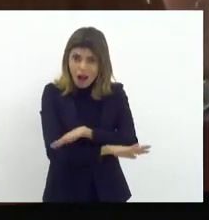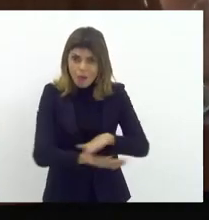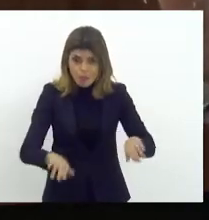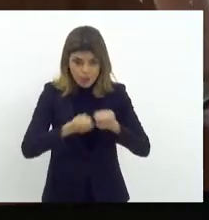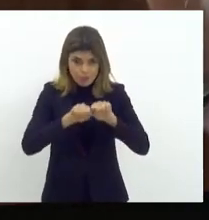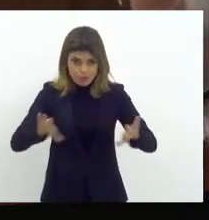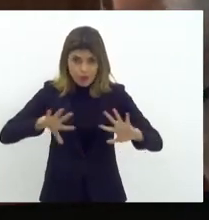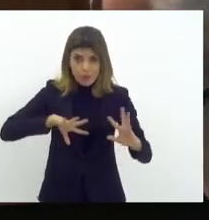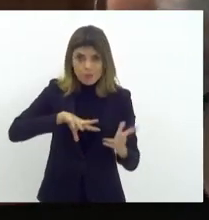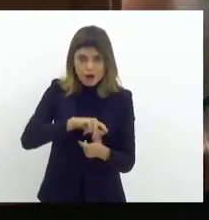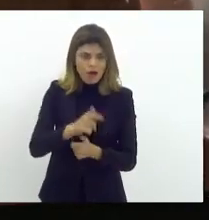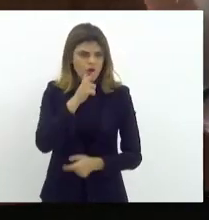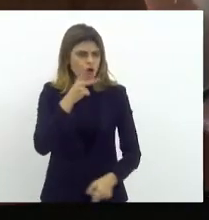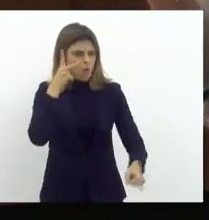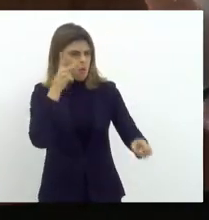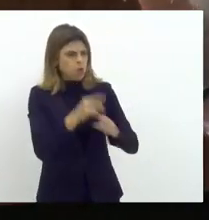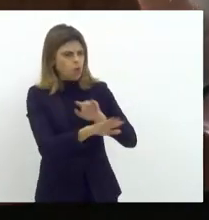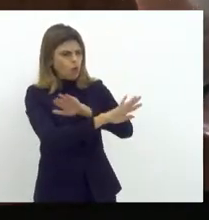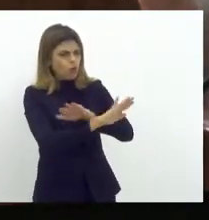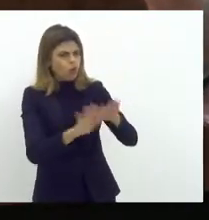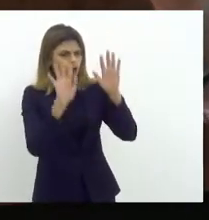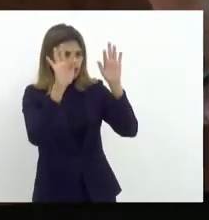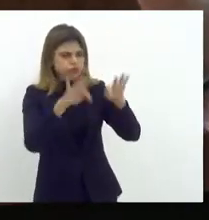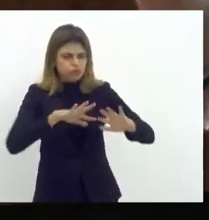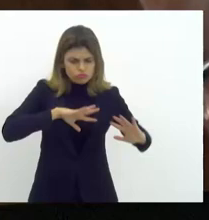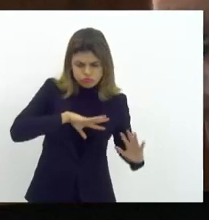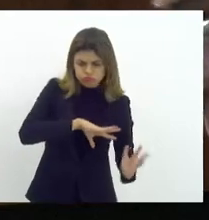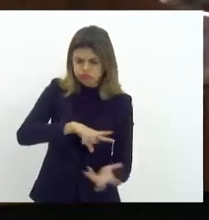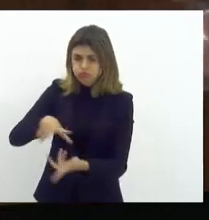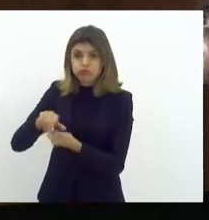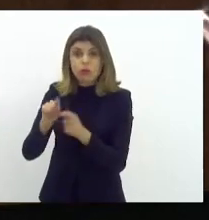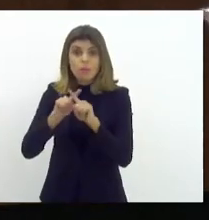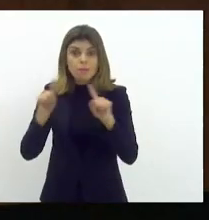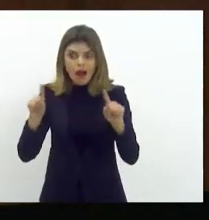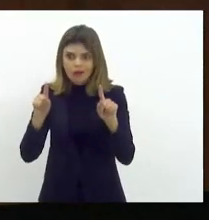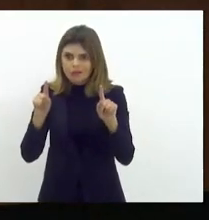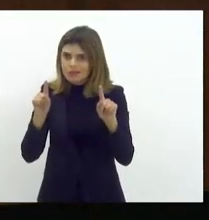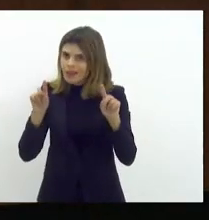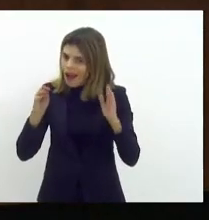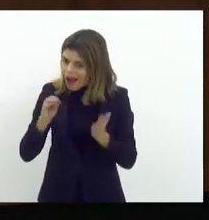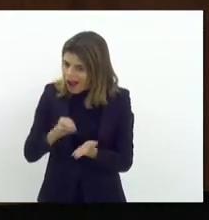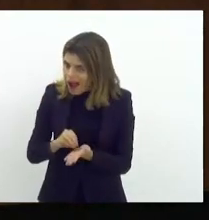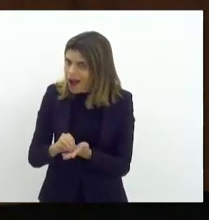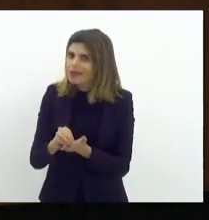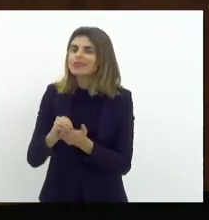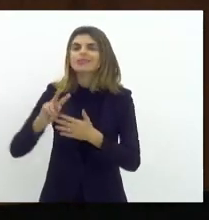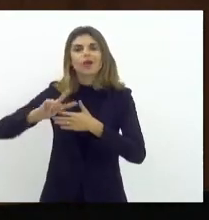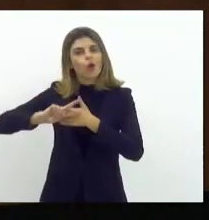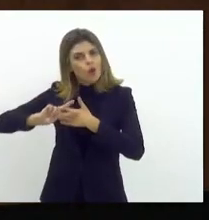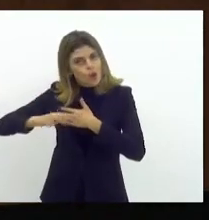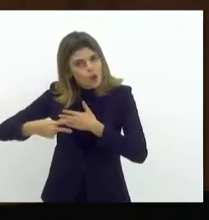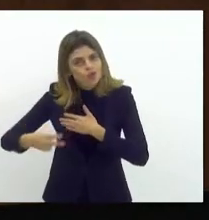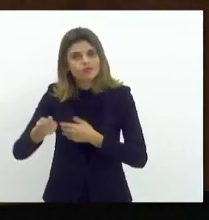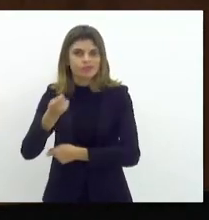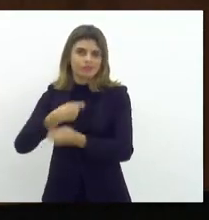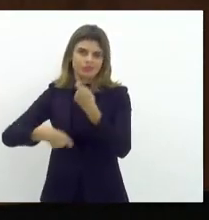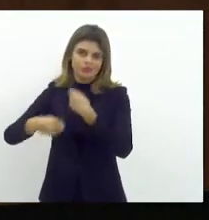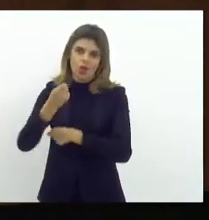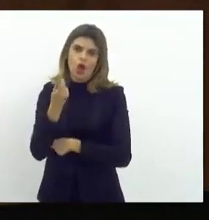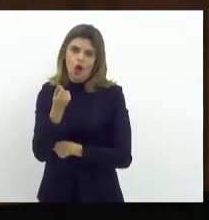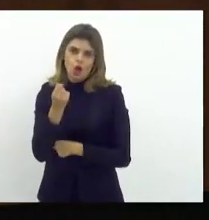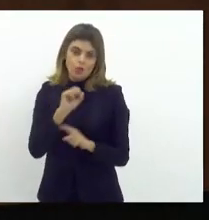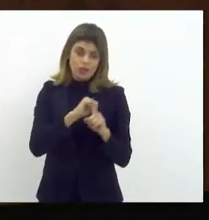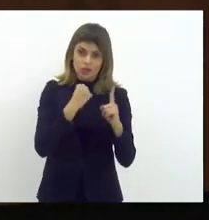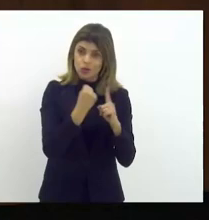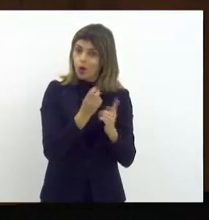está superada formalmente a nível Mundial mas a nível é mais as consequências econômicas sociais